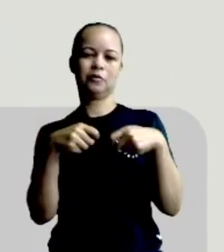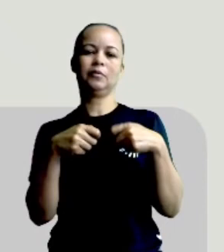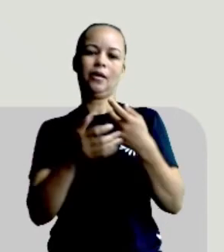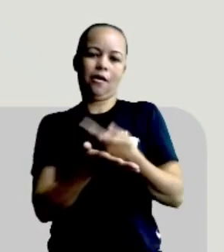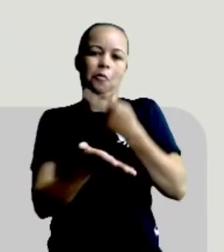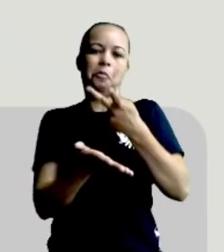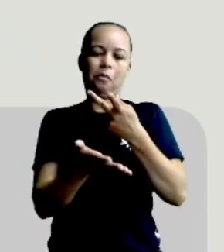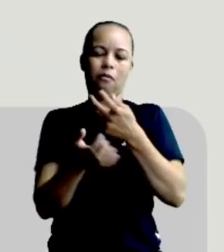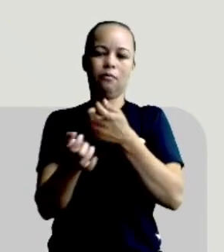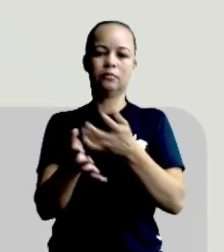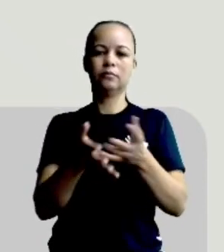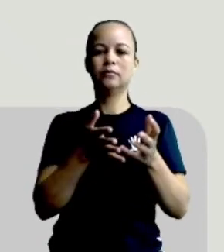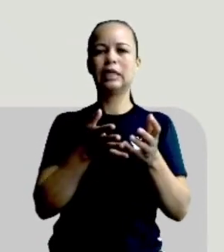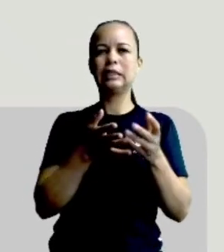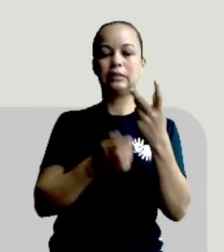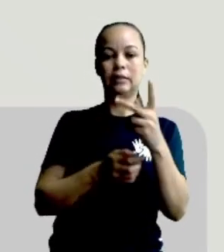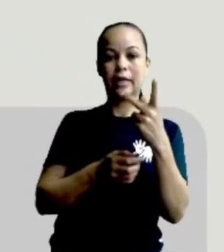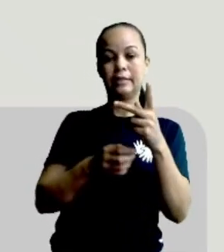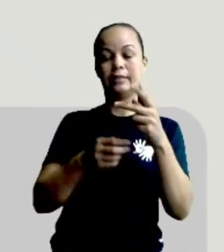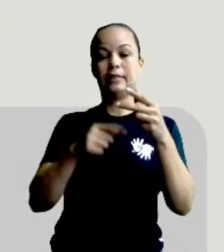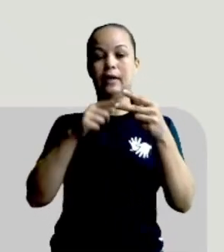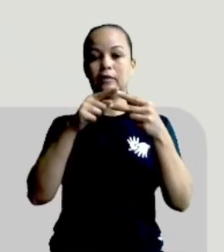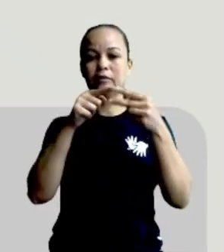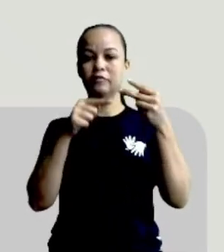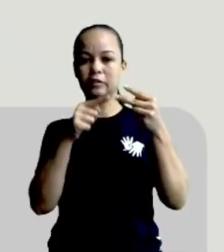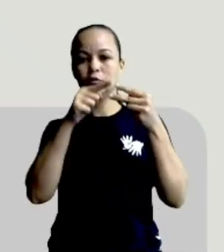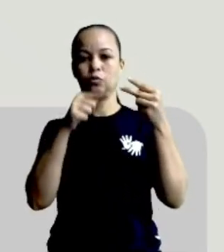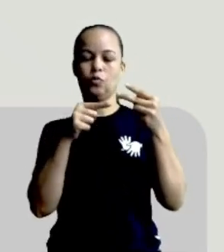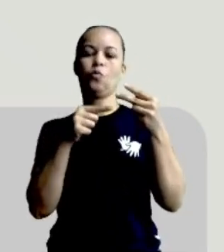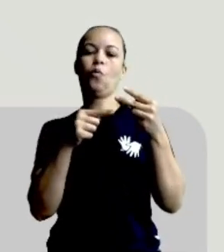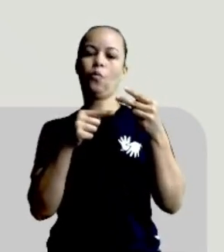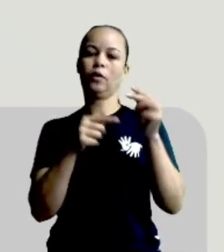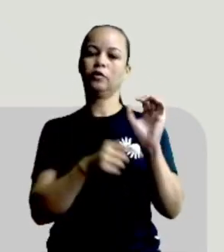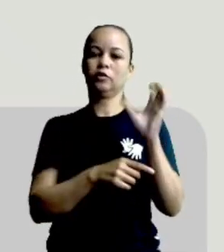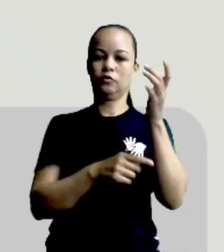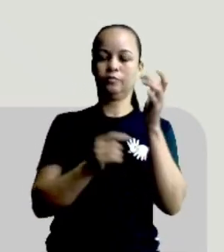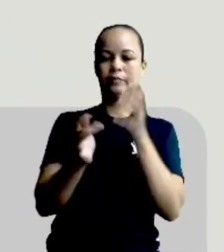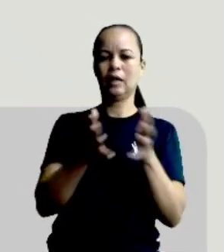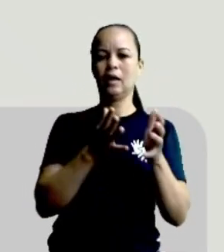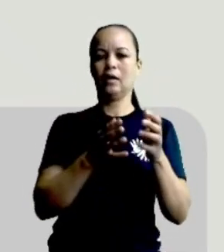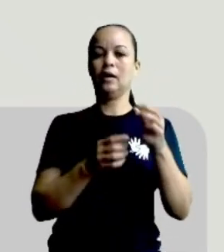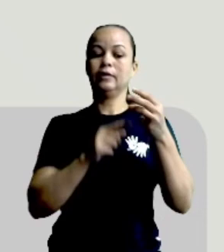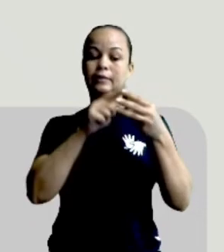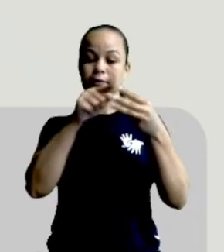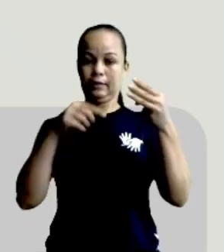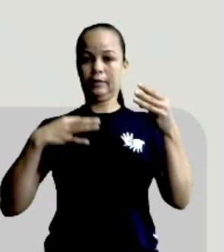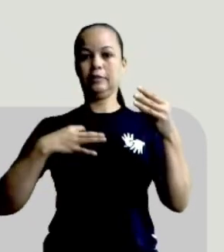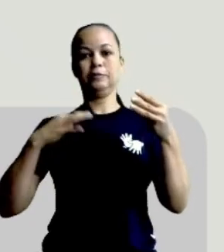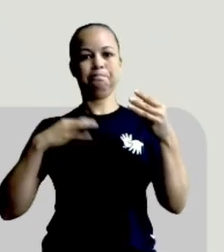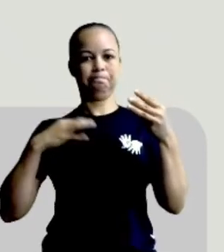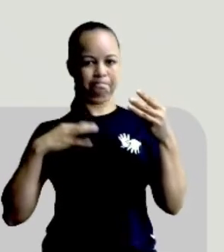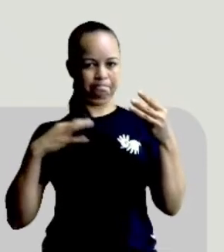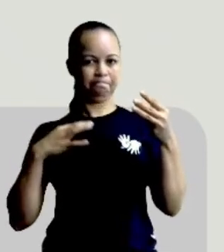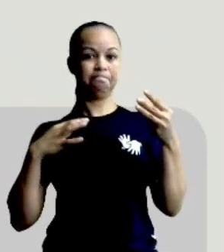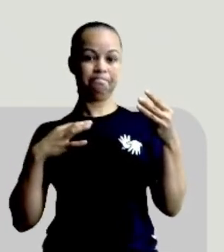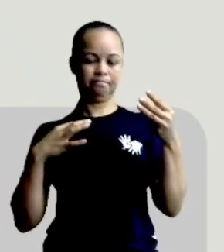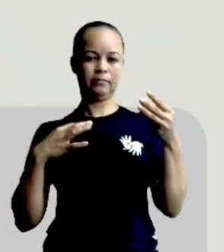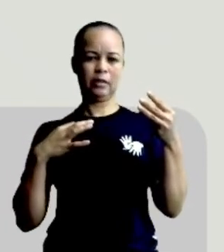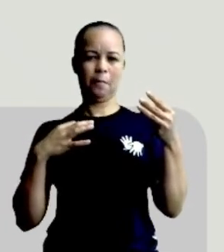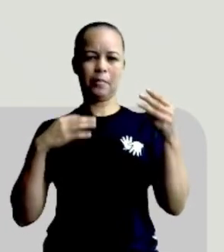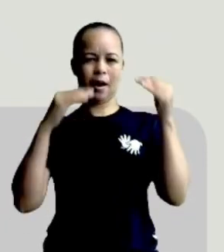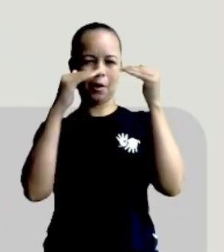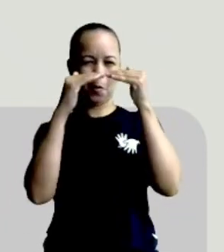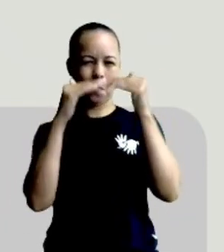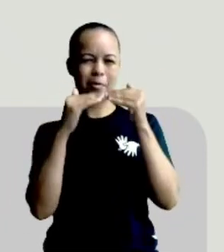ocorrem. Então, aqui nesse caso, eu tive duas situações. Foram 3 camisas, né? Para eu